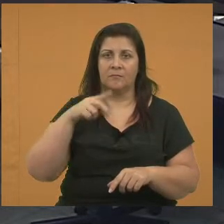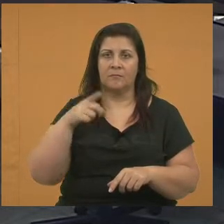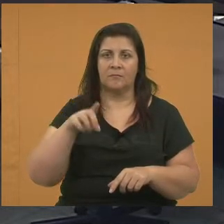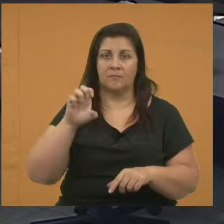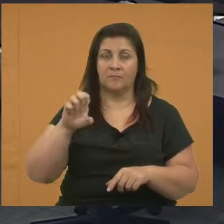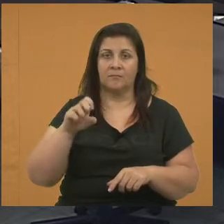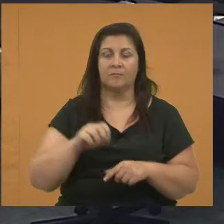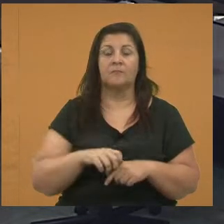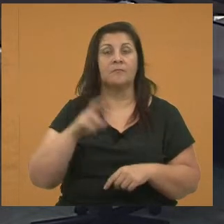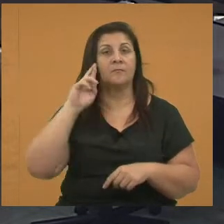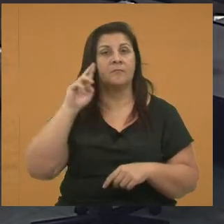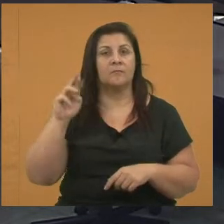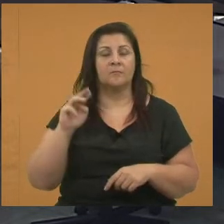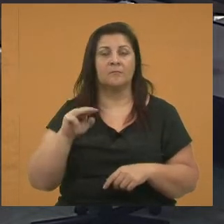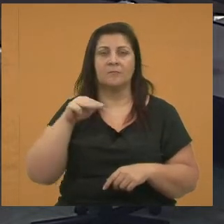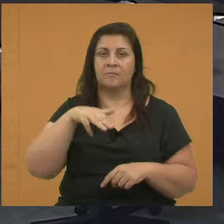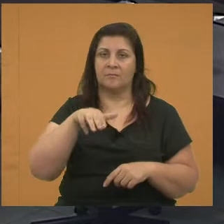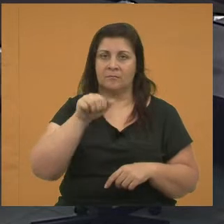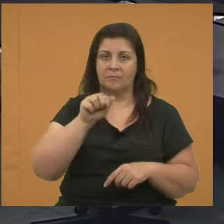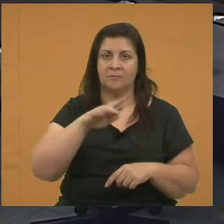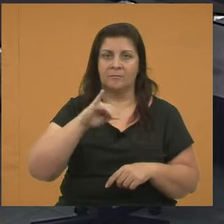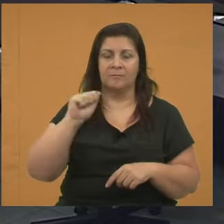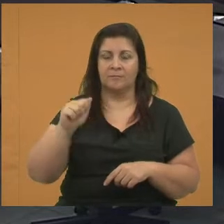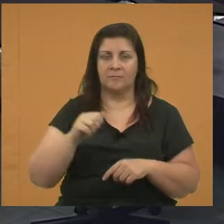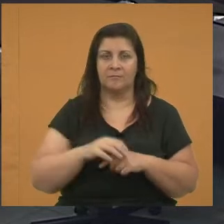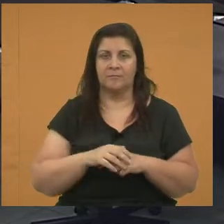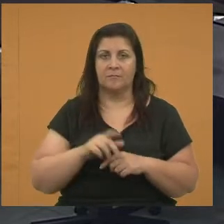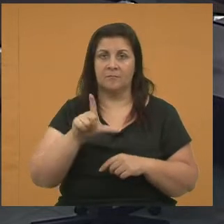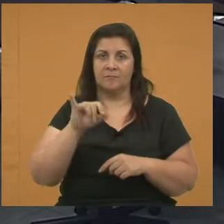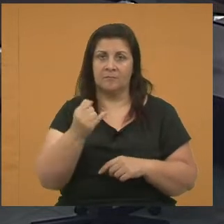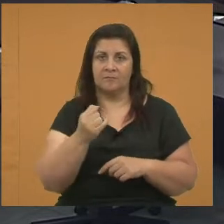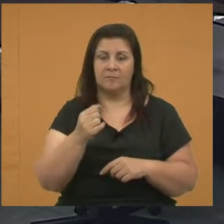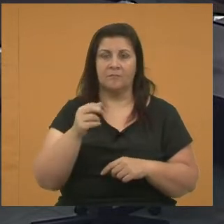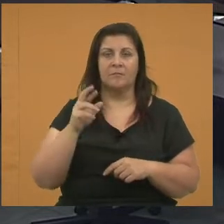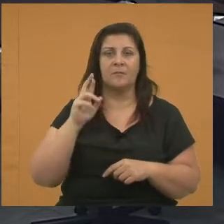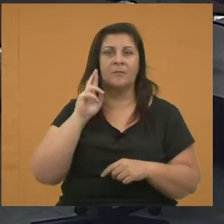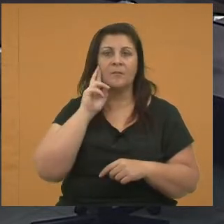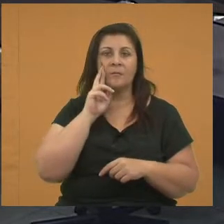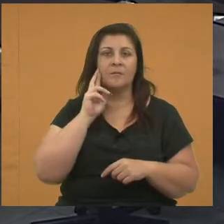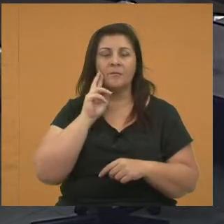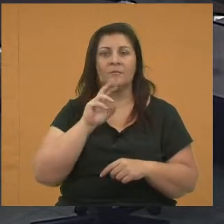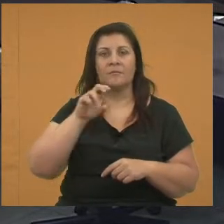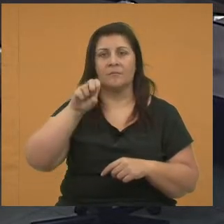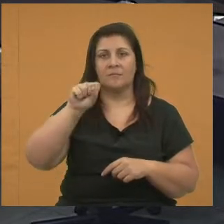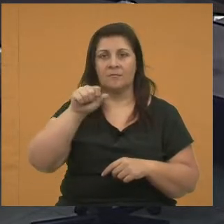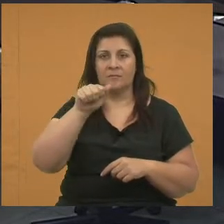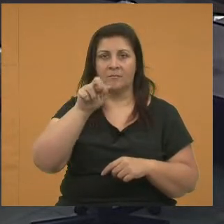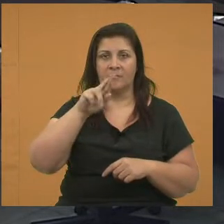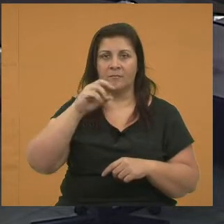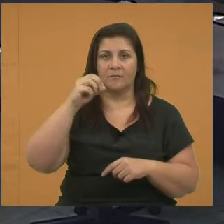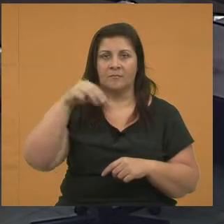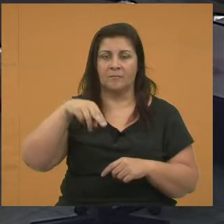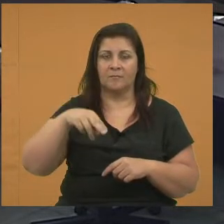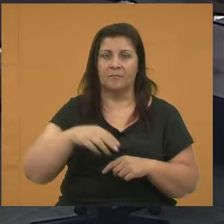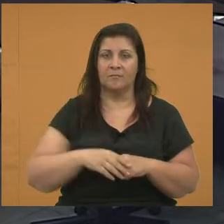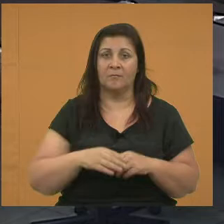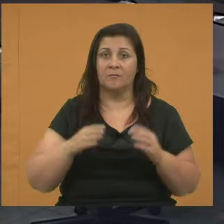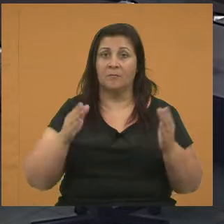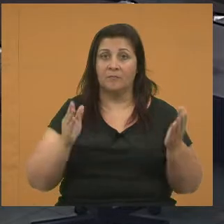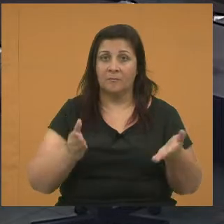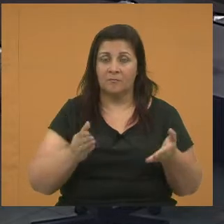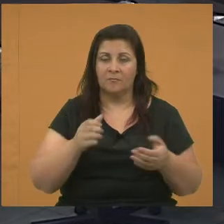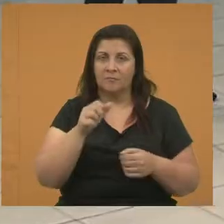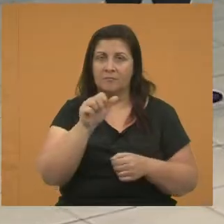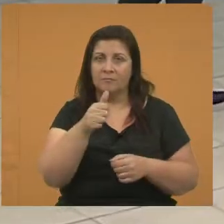Maria Aparecida Buarque de Jesus, da loja Rosa de Saron, que completa nesta data 11 anos